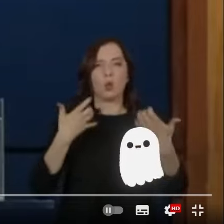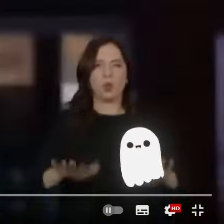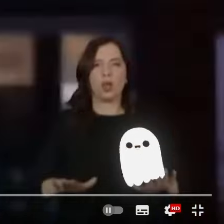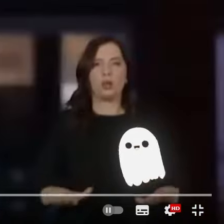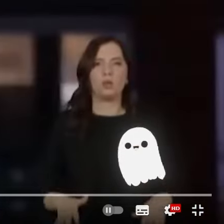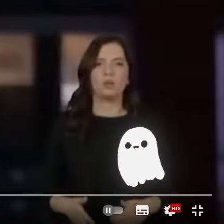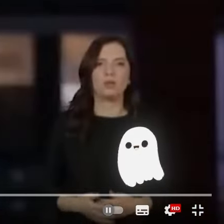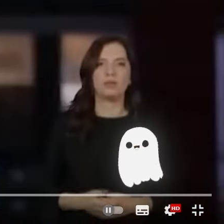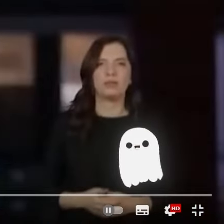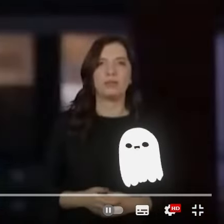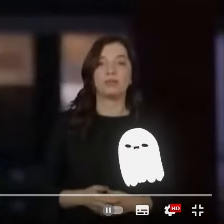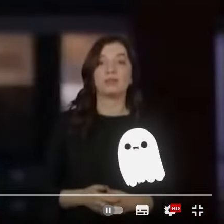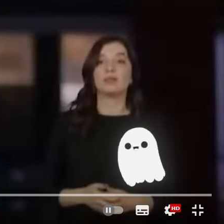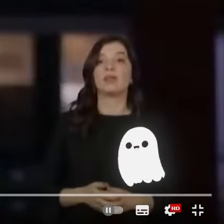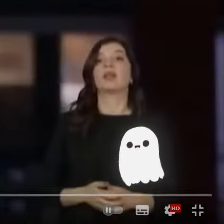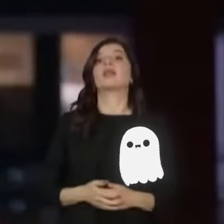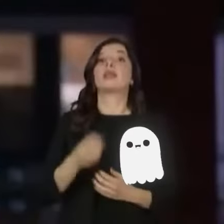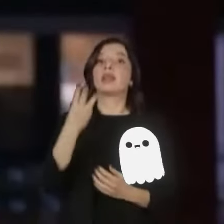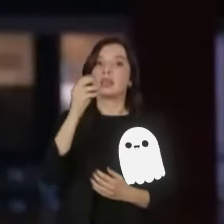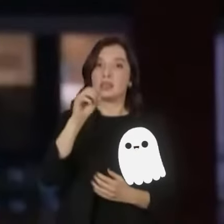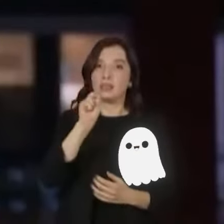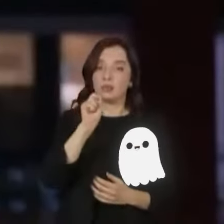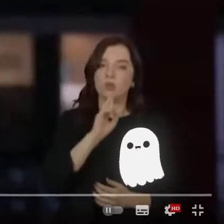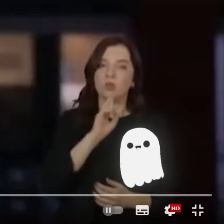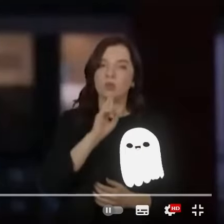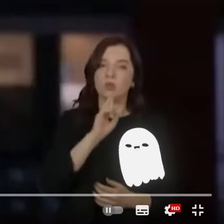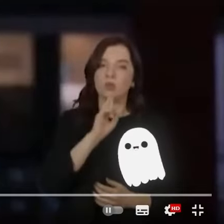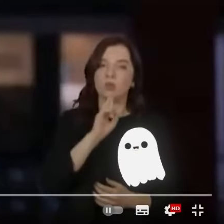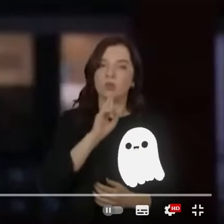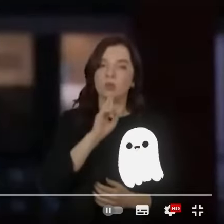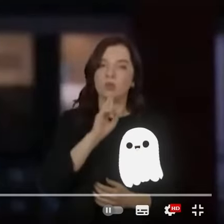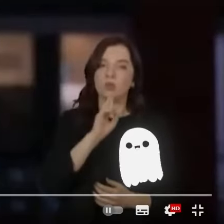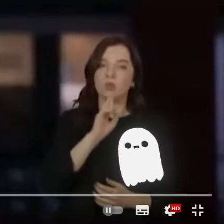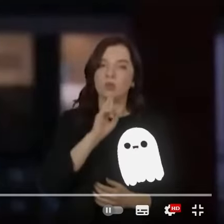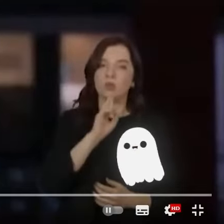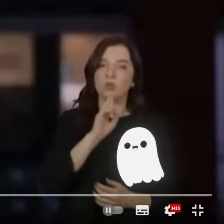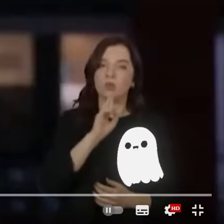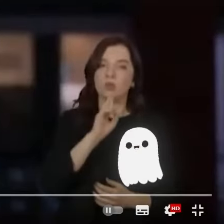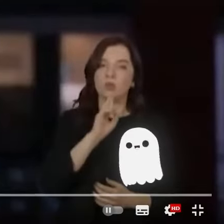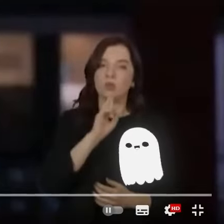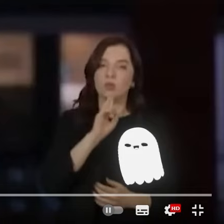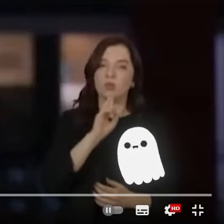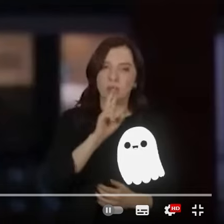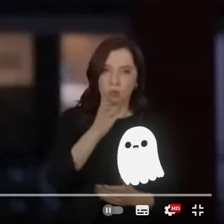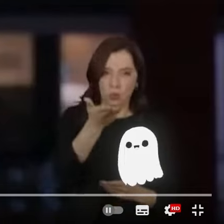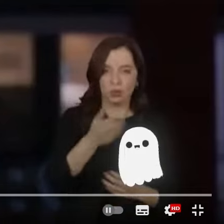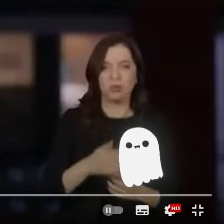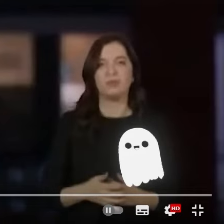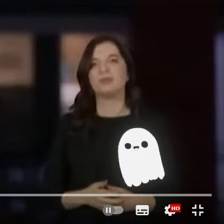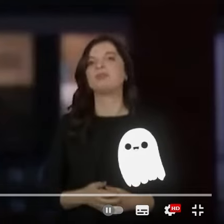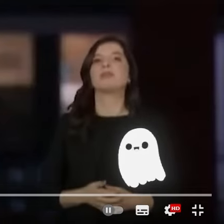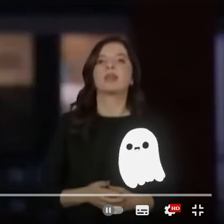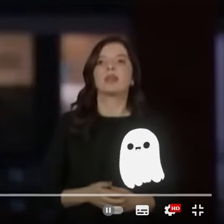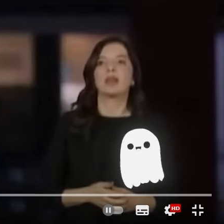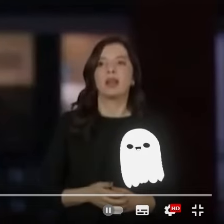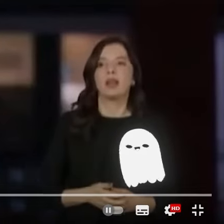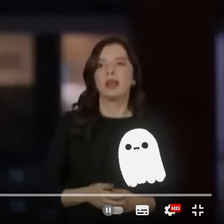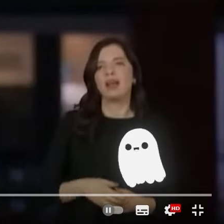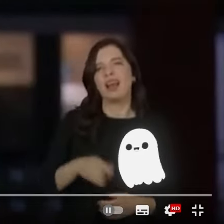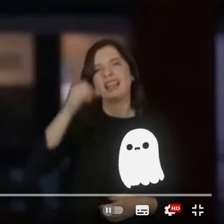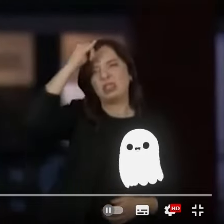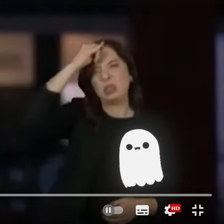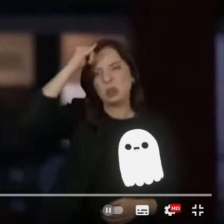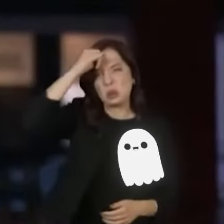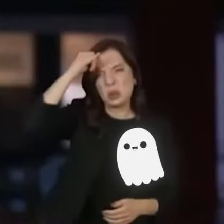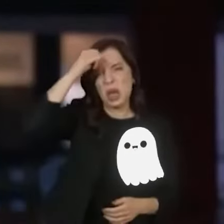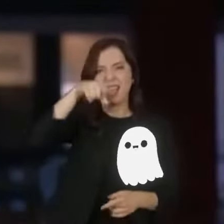Réplica. O Datena não sabe nem o que ele fala aqui. Datena não, dá pena, já errou. Todos têm marqueteiros e gastam